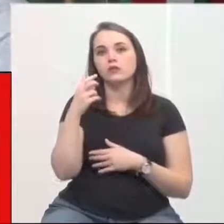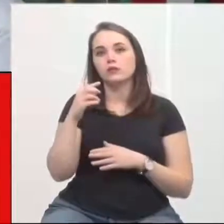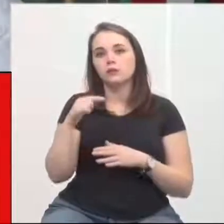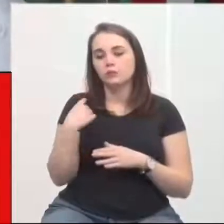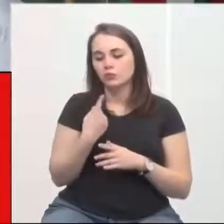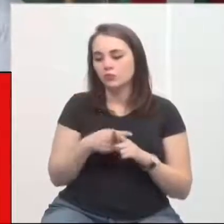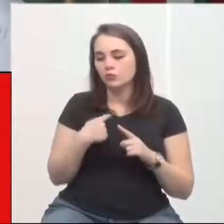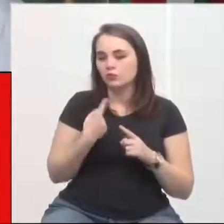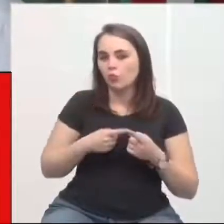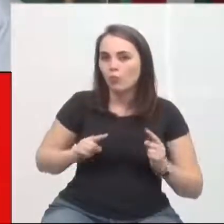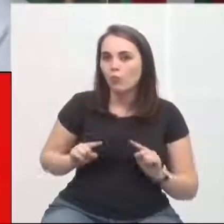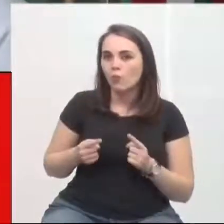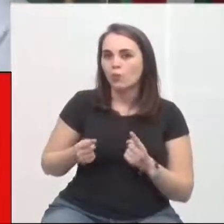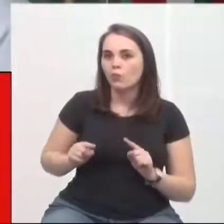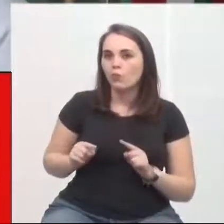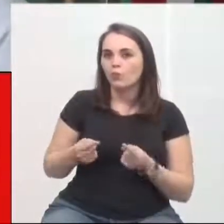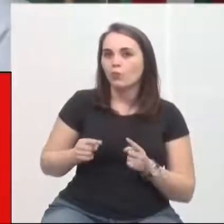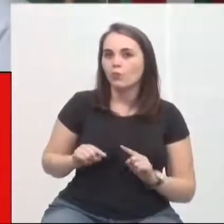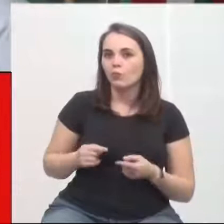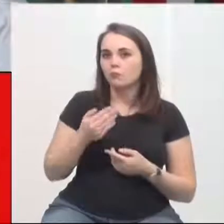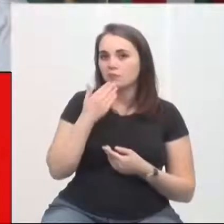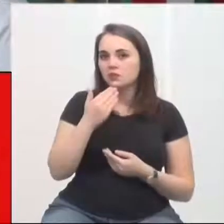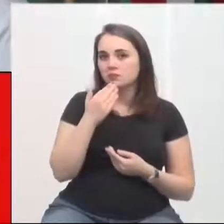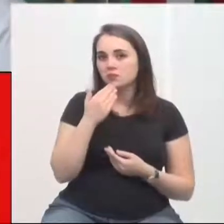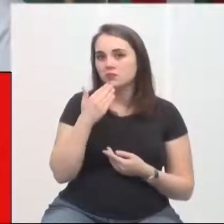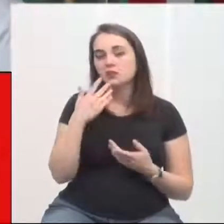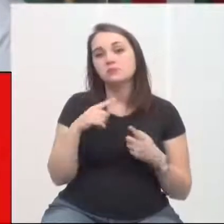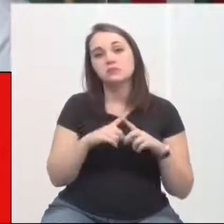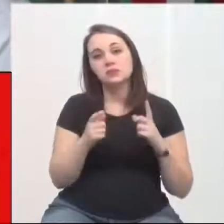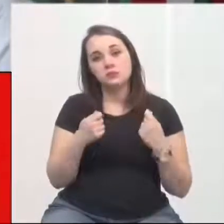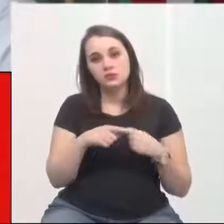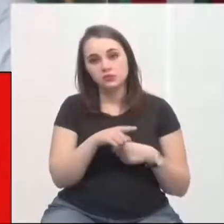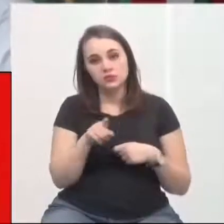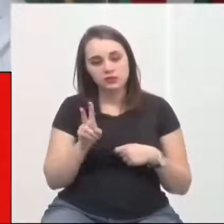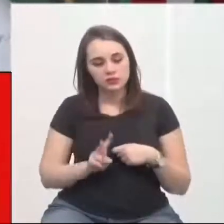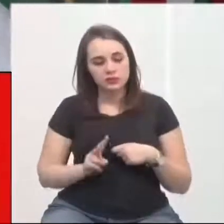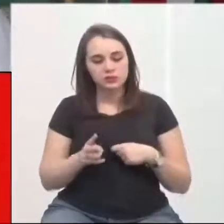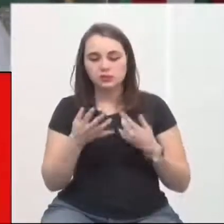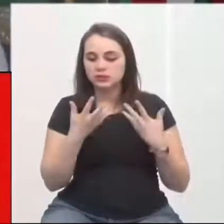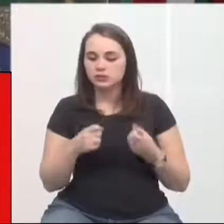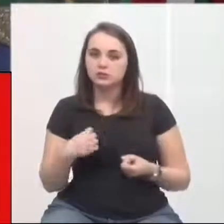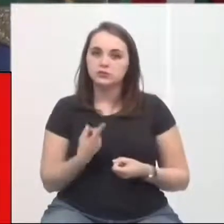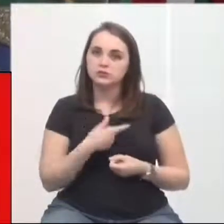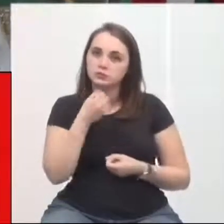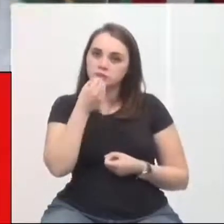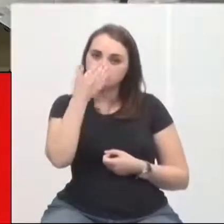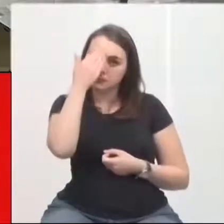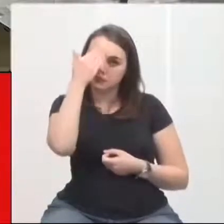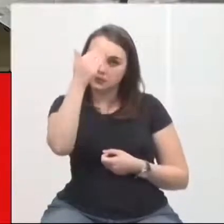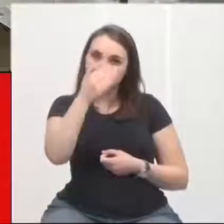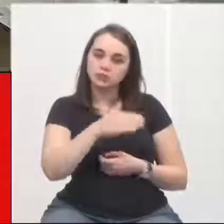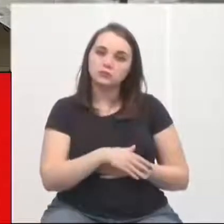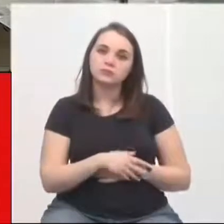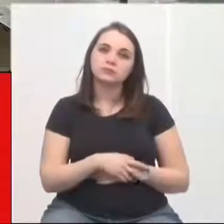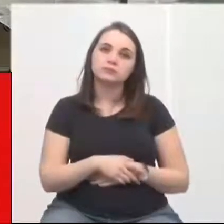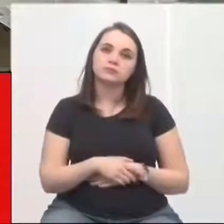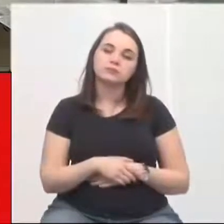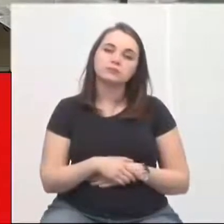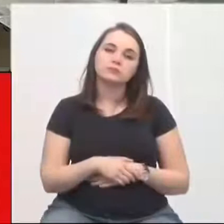incomoda, de tanto que a gente cobra, mas há uma necessidade. E vocês sempre estão nos atendendo muito bem. Obrigado. Pastor Jair.